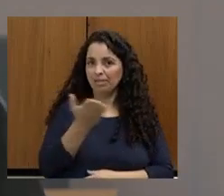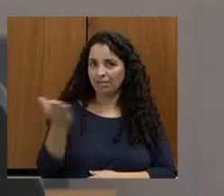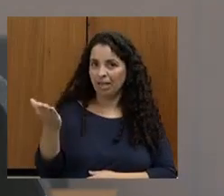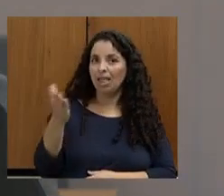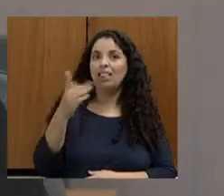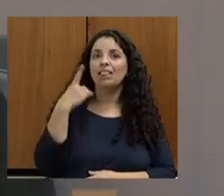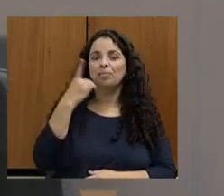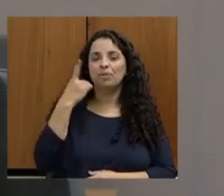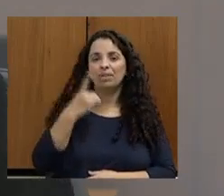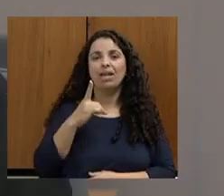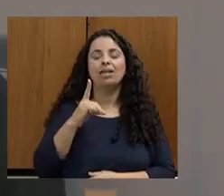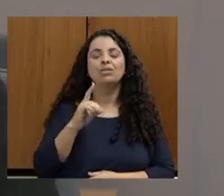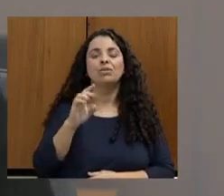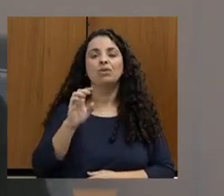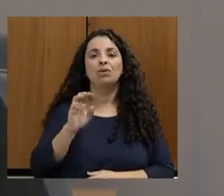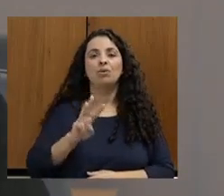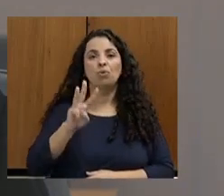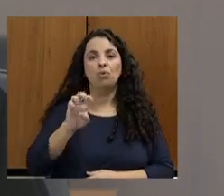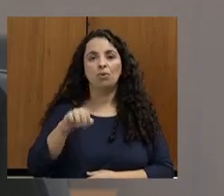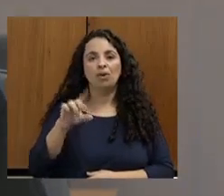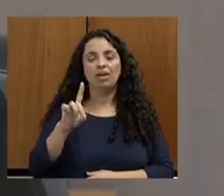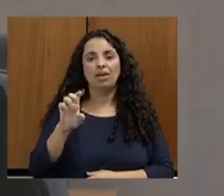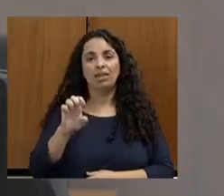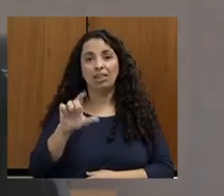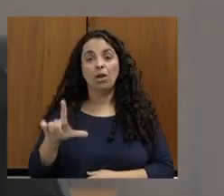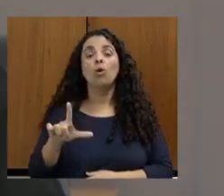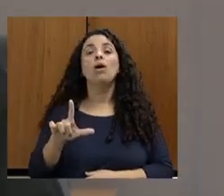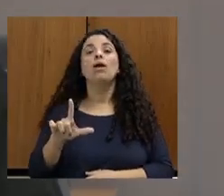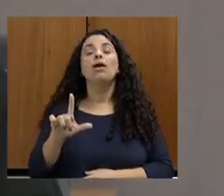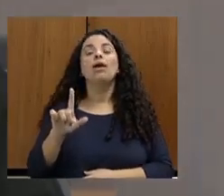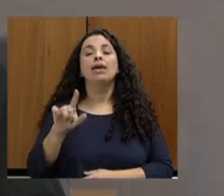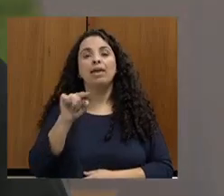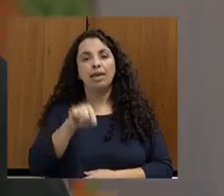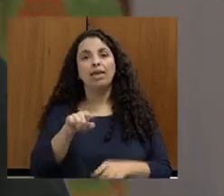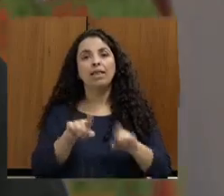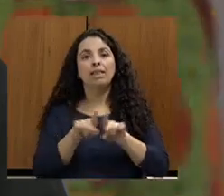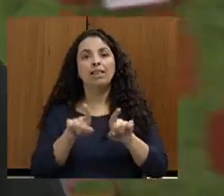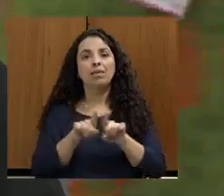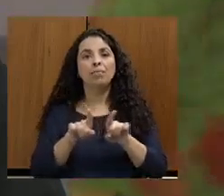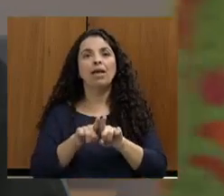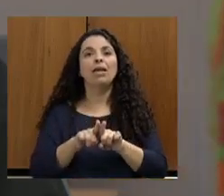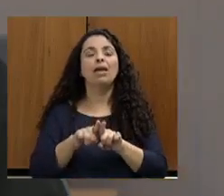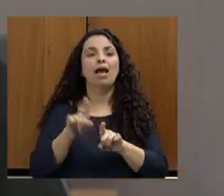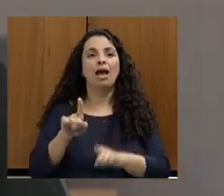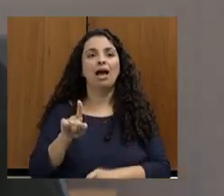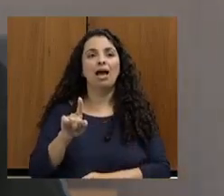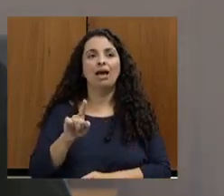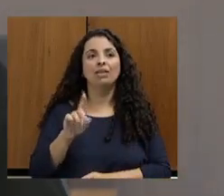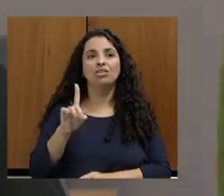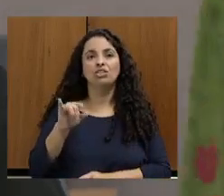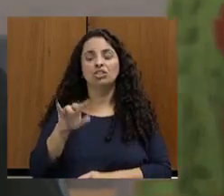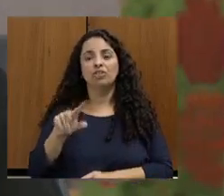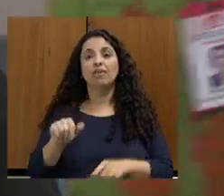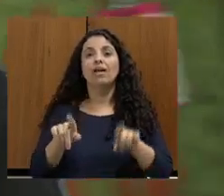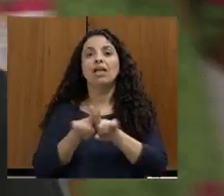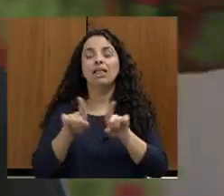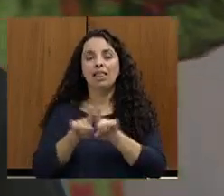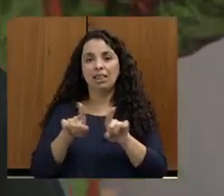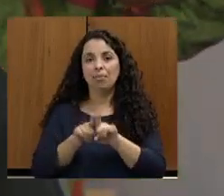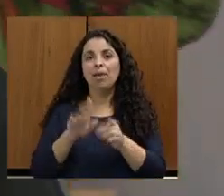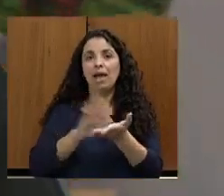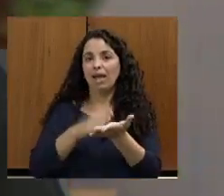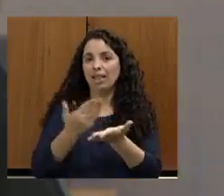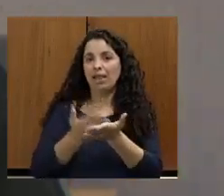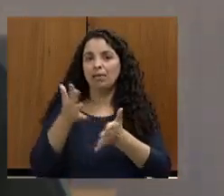participante Diva Pimenta Magalhães. E queria também cumprimentar a intérprete de Libras, que garante a nossa acessibilidade